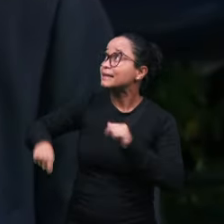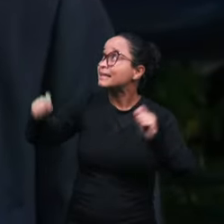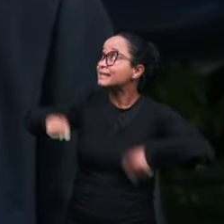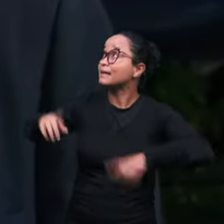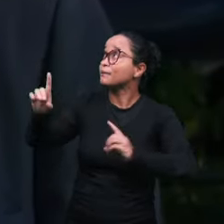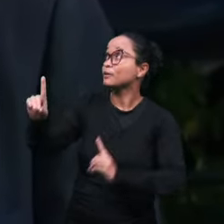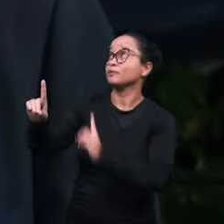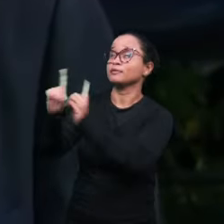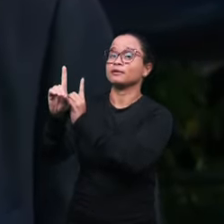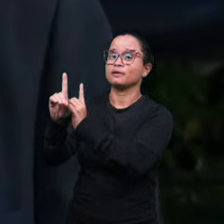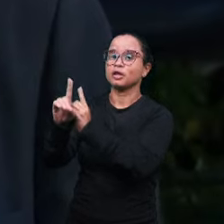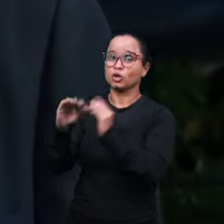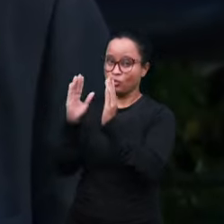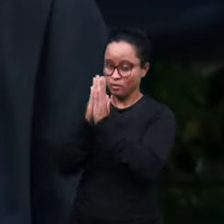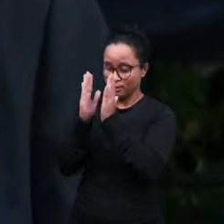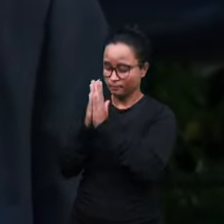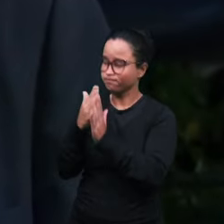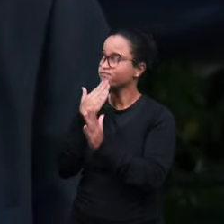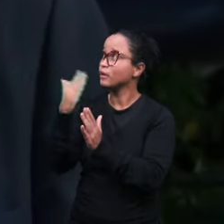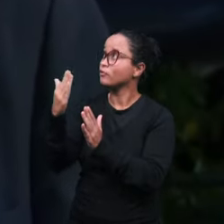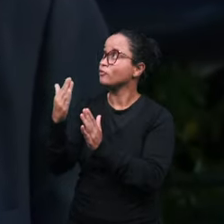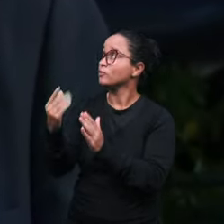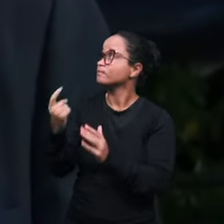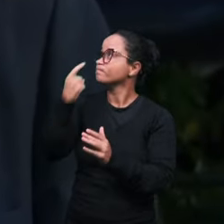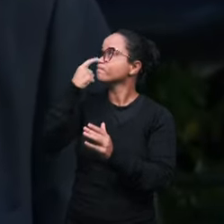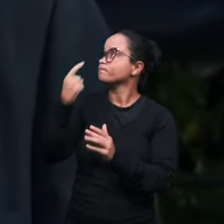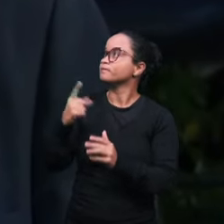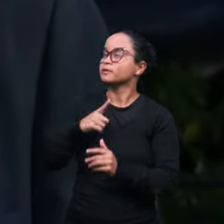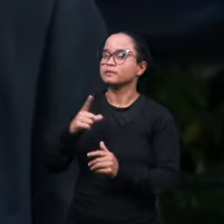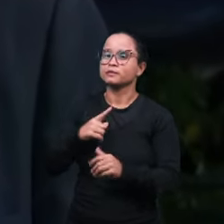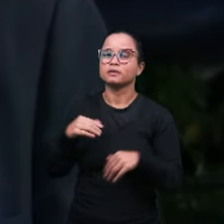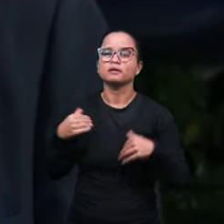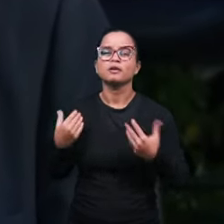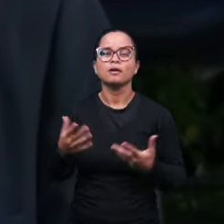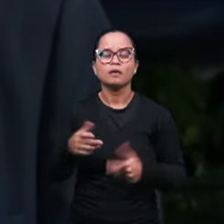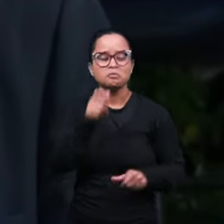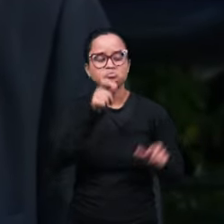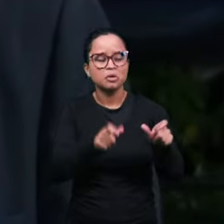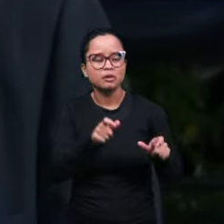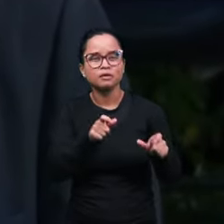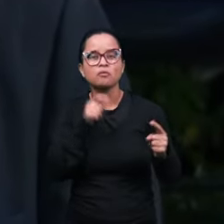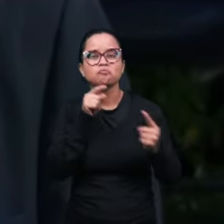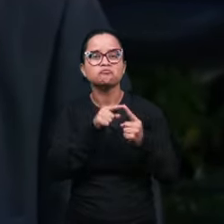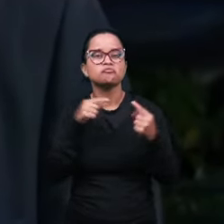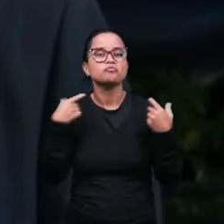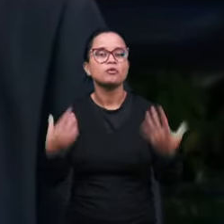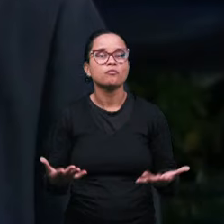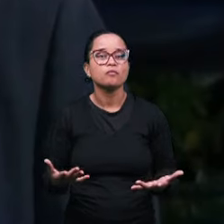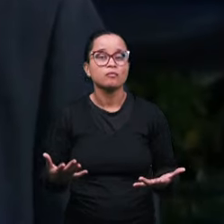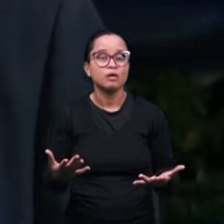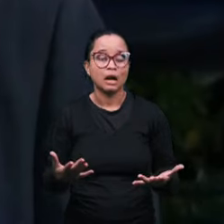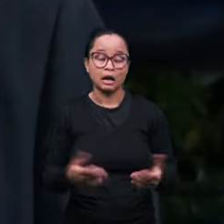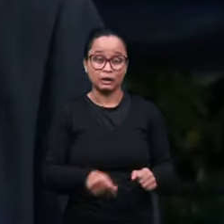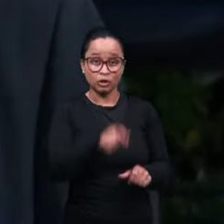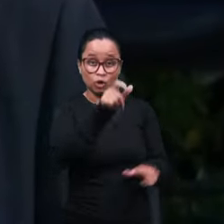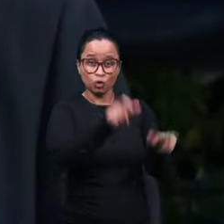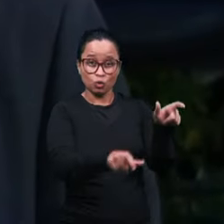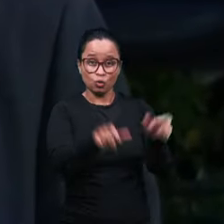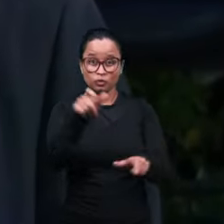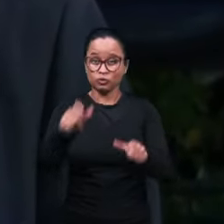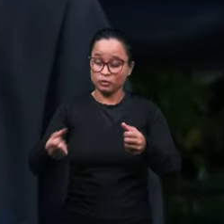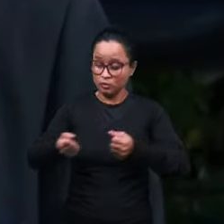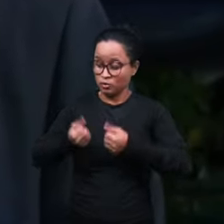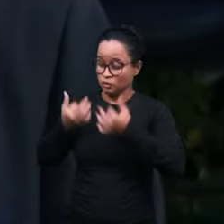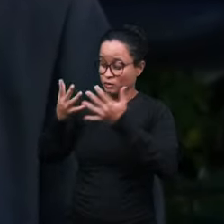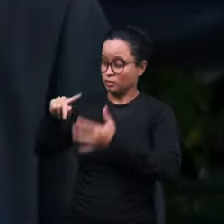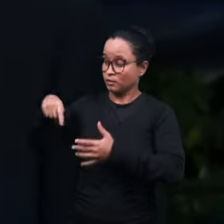enquanto Ele está perto. A quem se dirige essa palavra? A todos aqueles que confessarem o